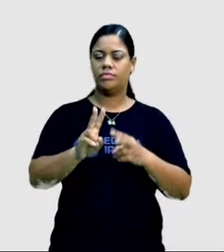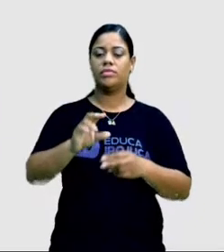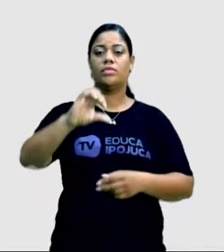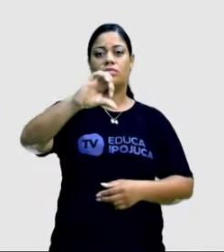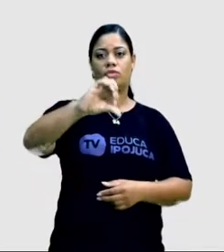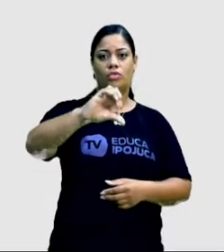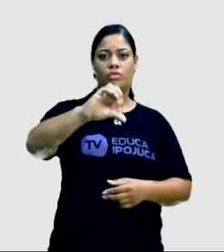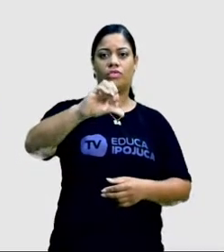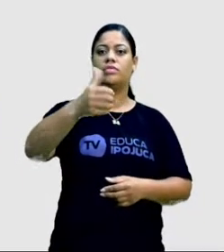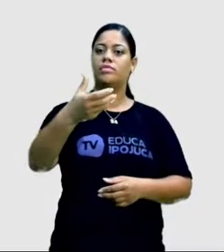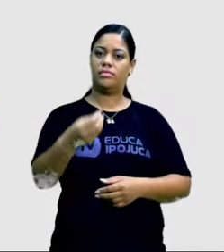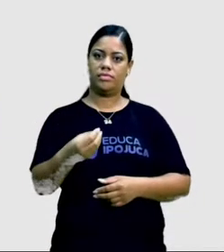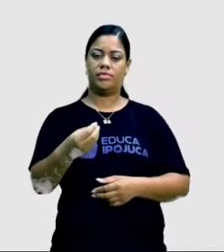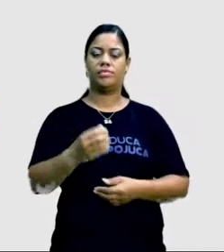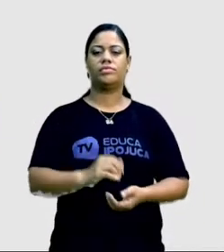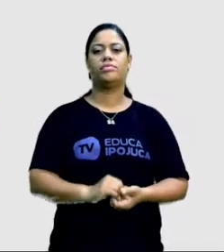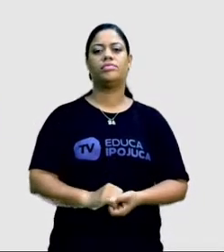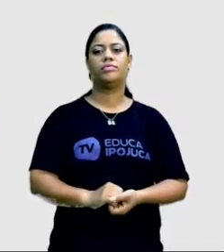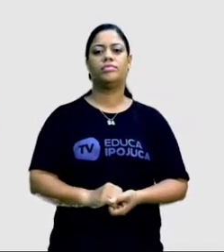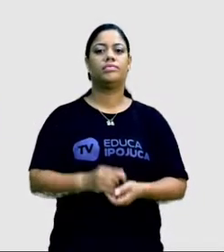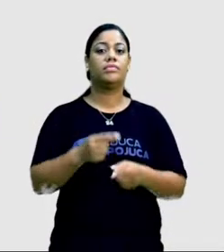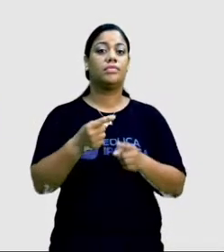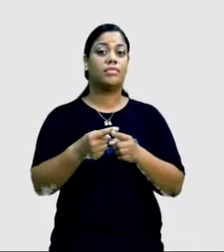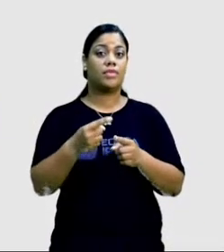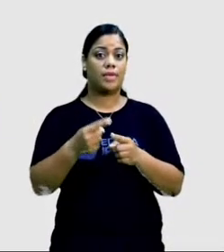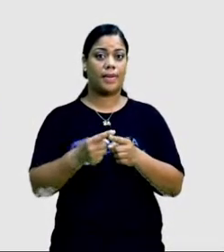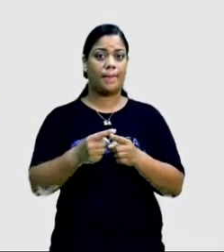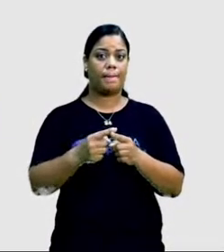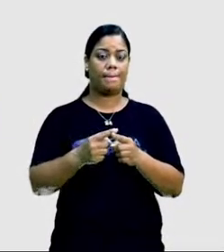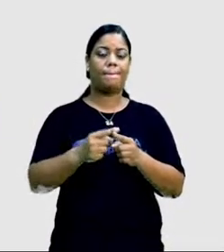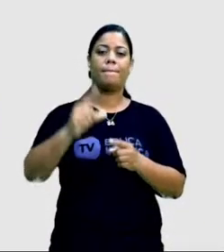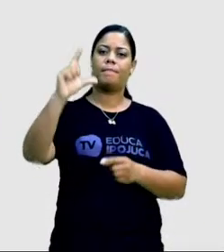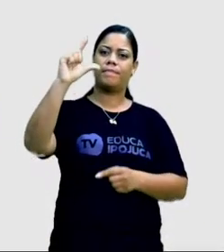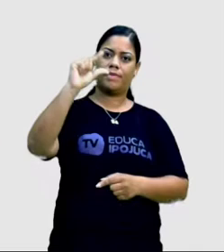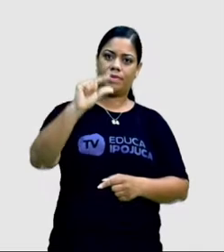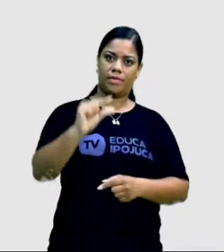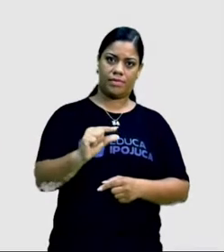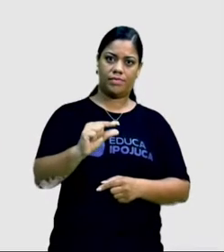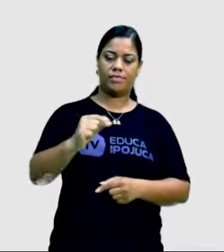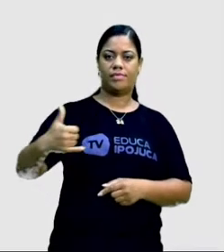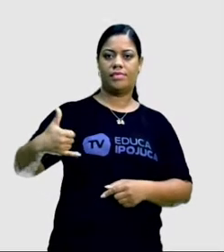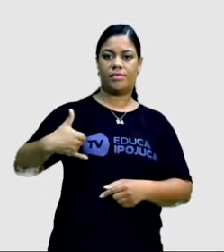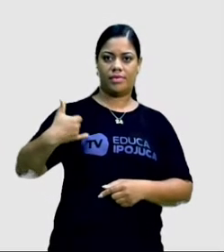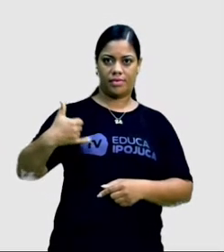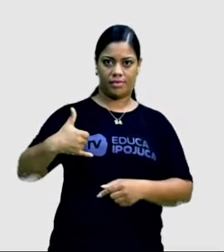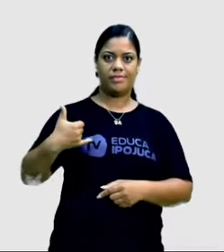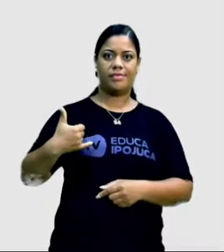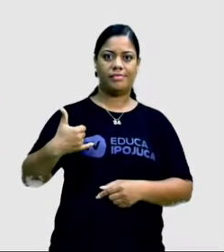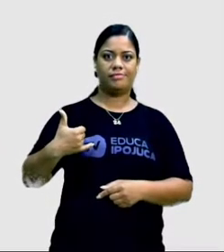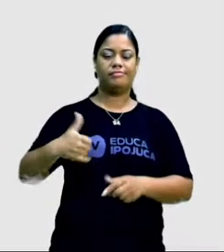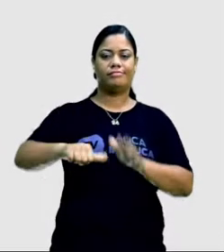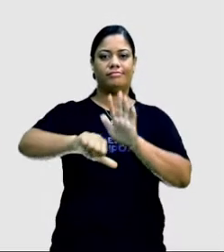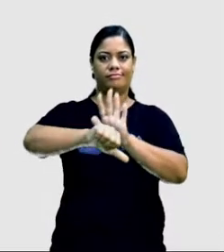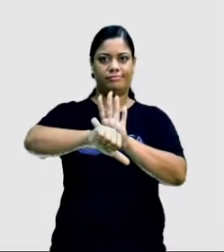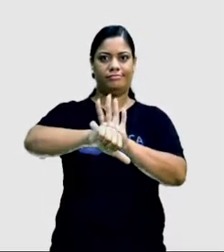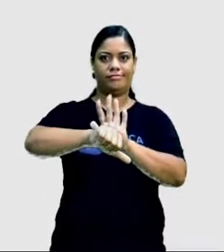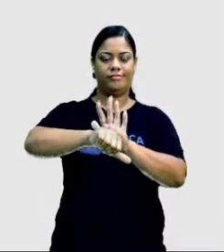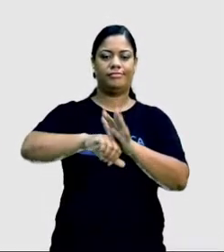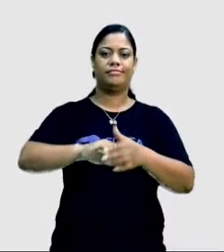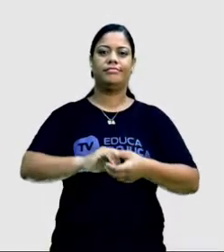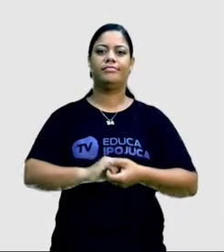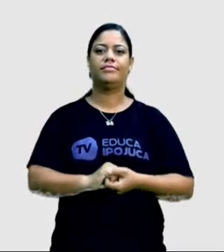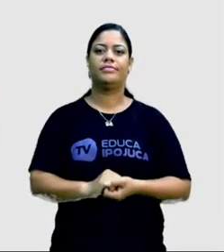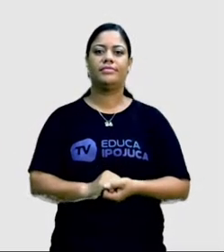o 9 e o 10. Por que reduzir a maioridade penal é tratar o efeito e não a causa?